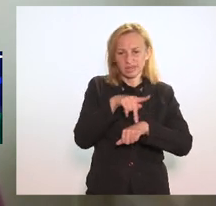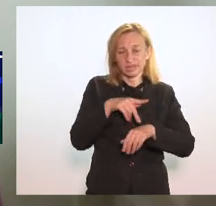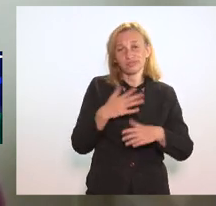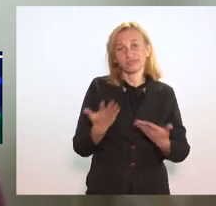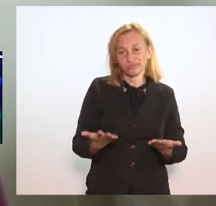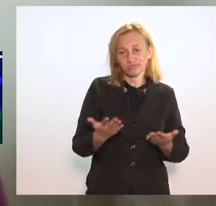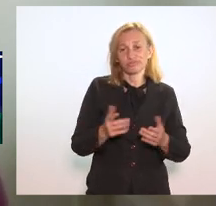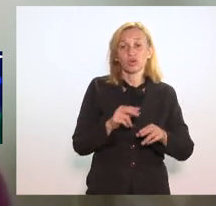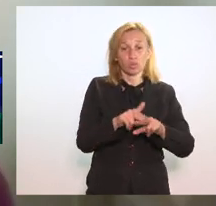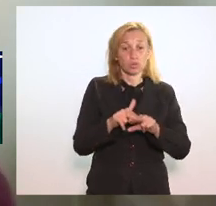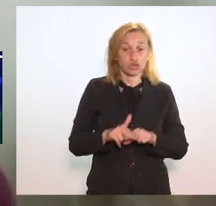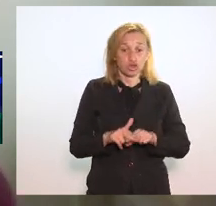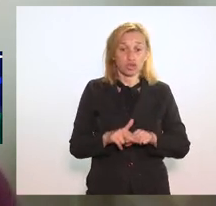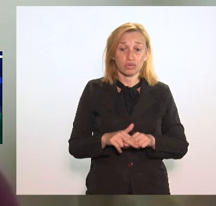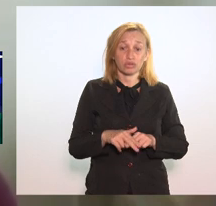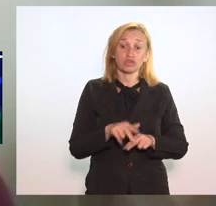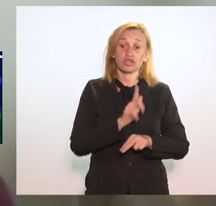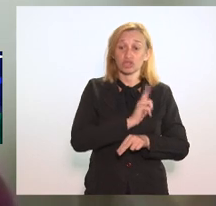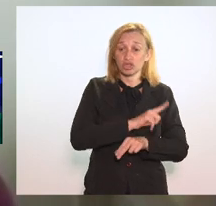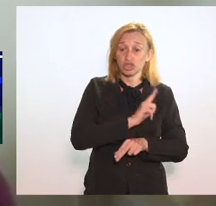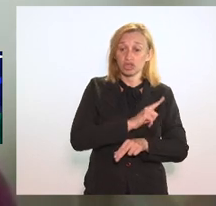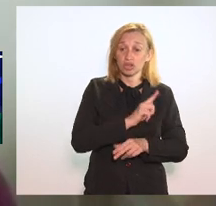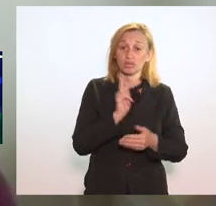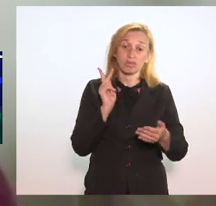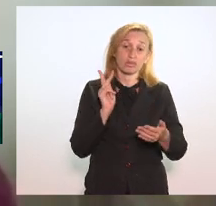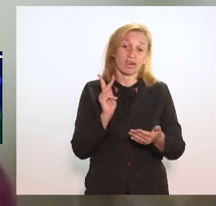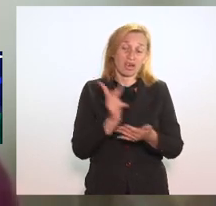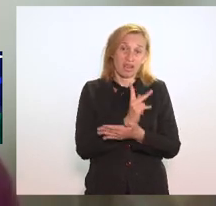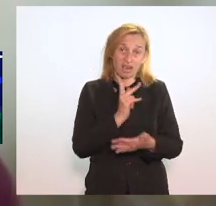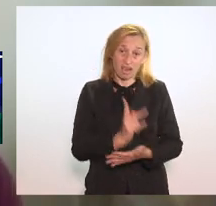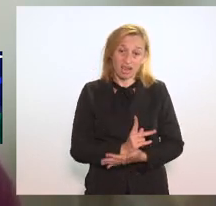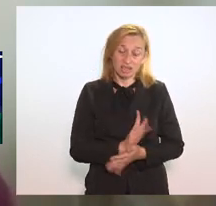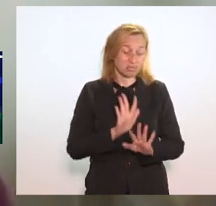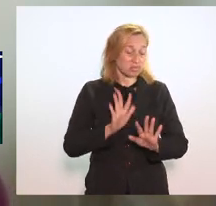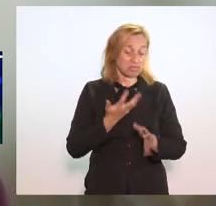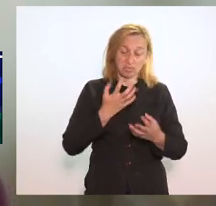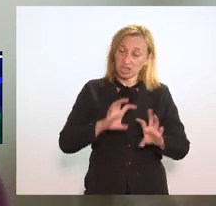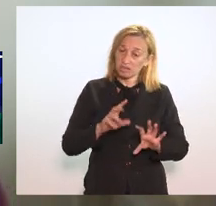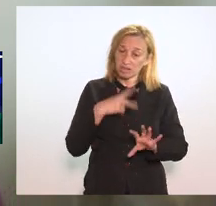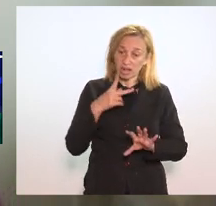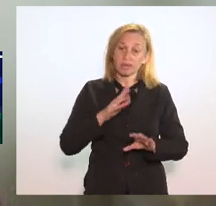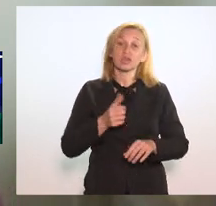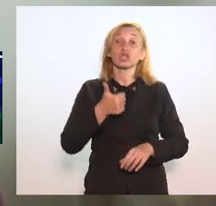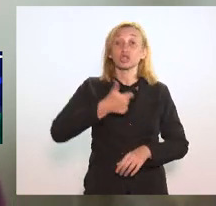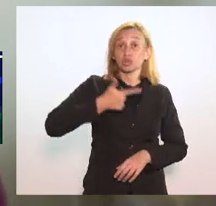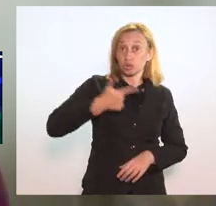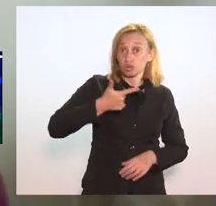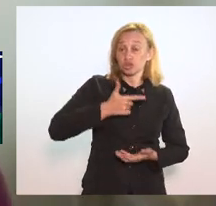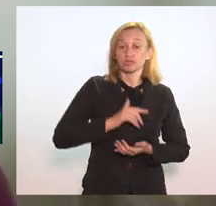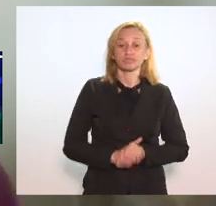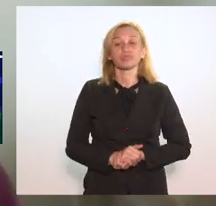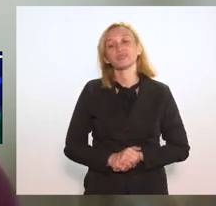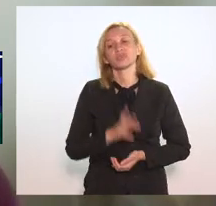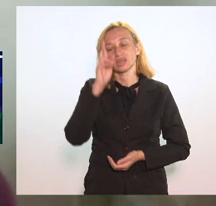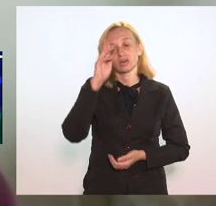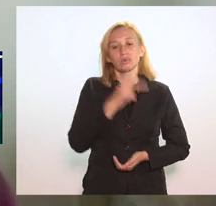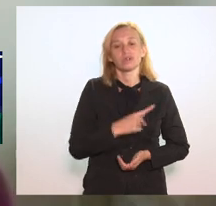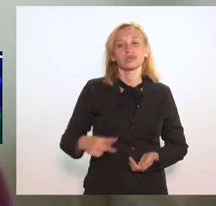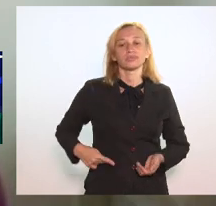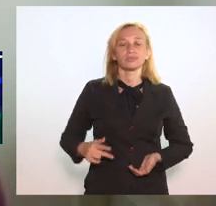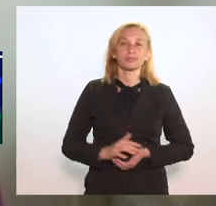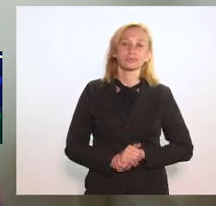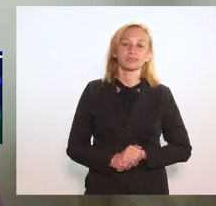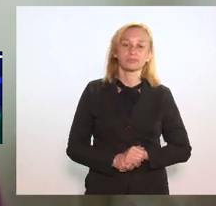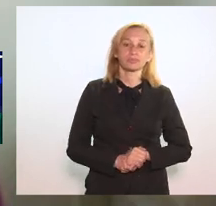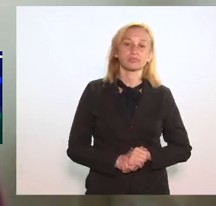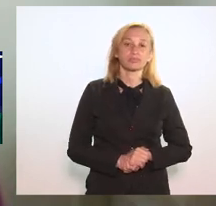dirigentes incompetentes não quero entrar nesse momento dois só Presidente